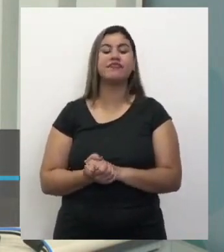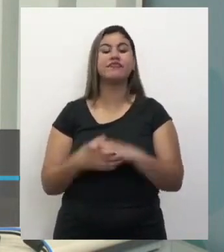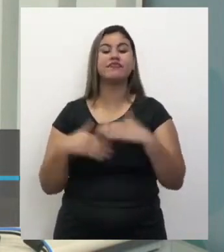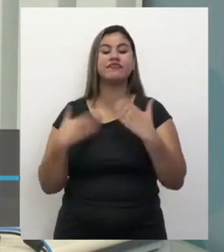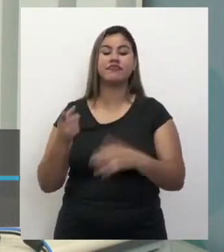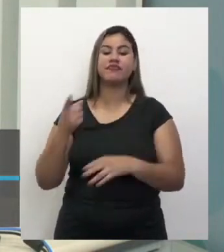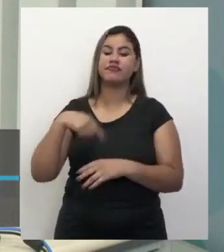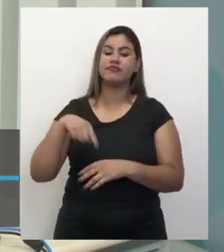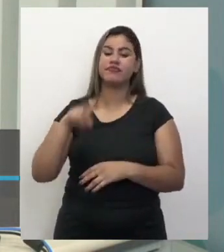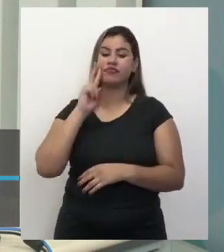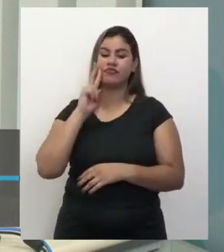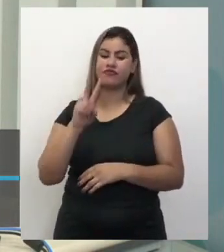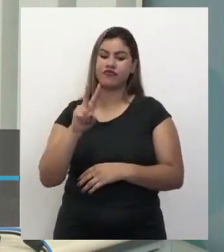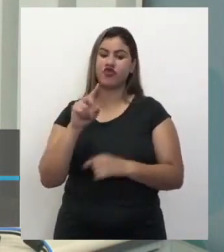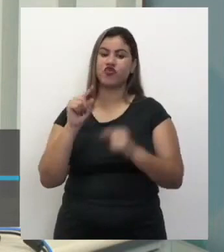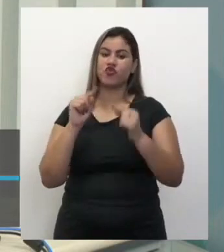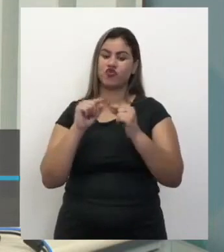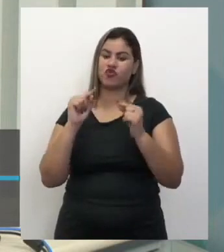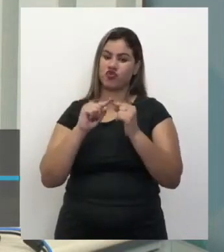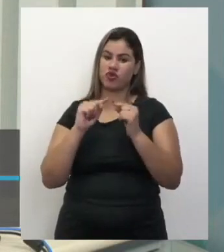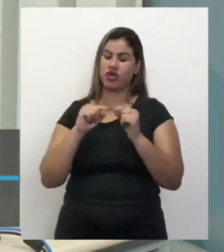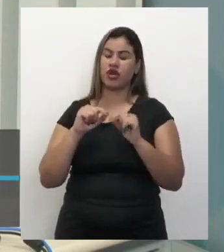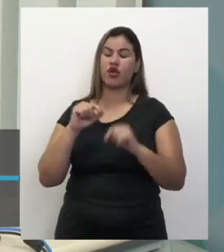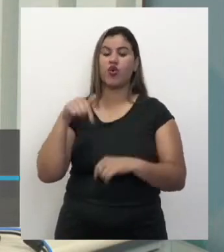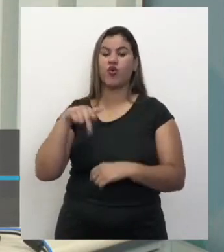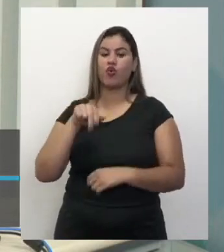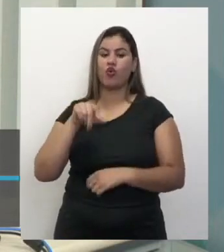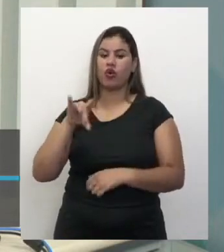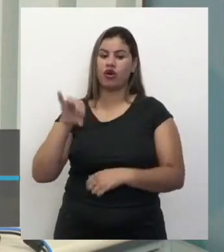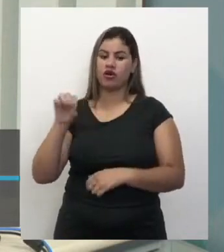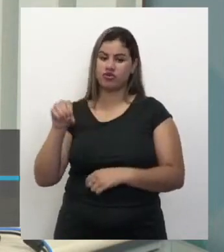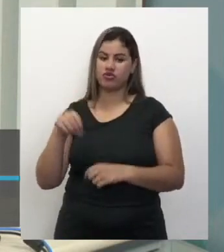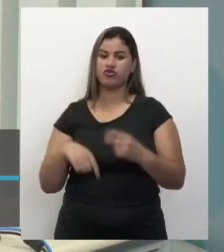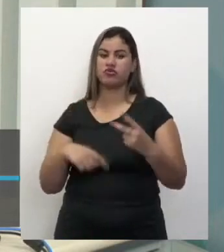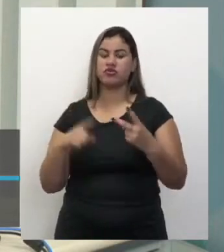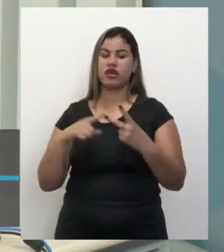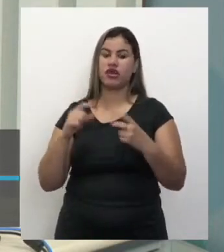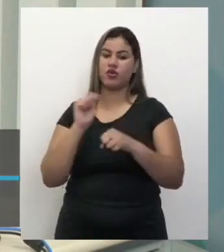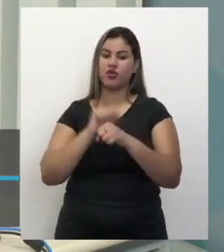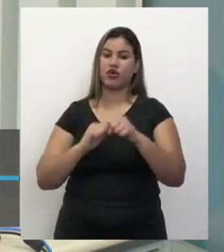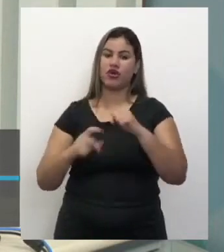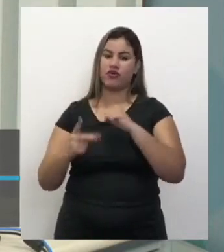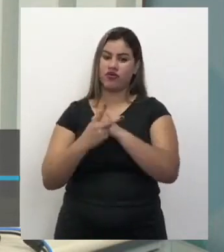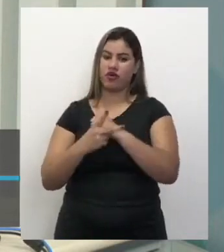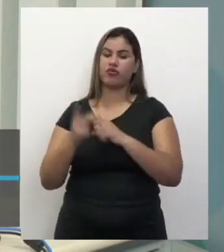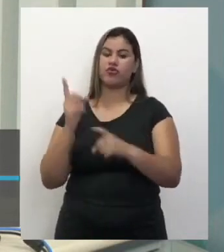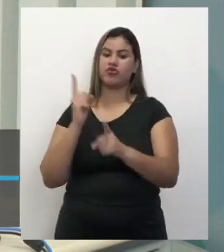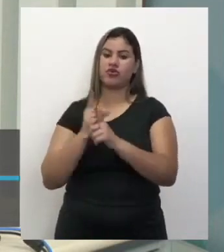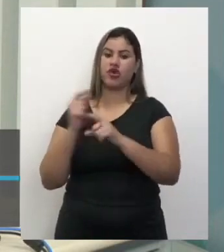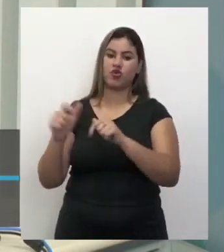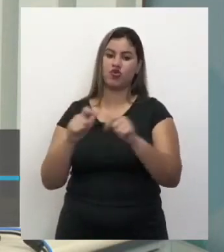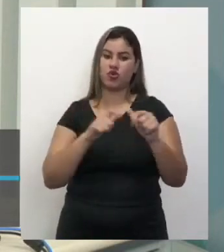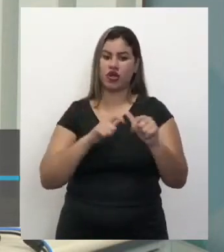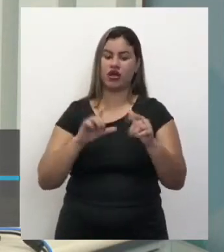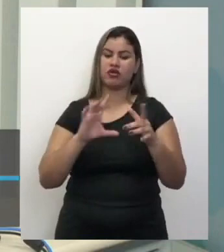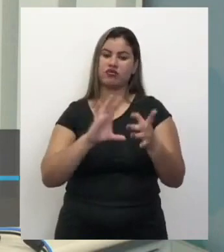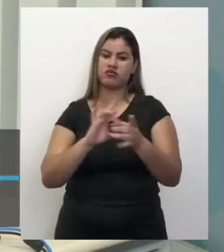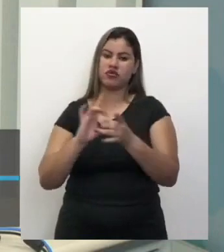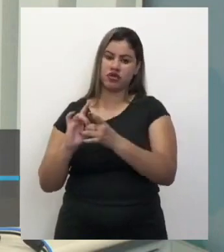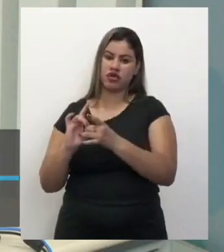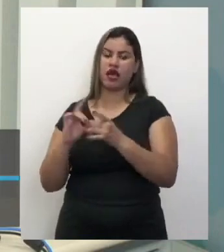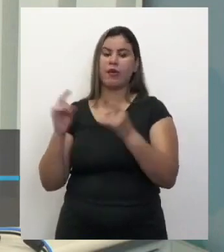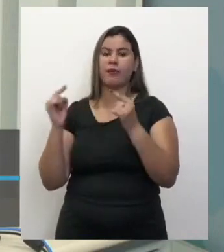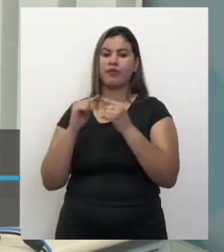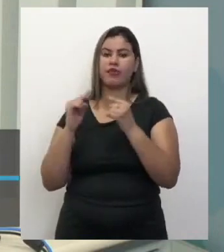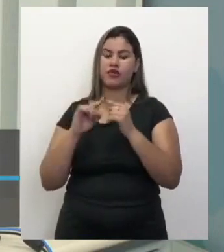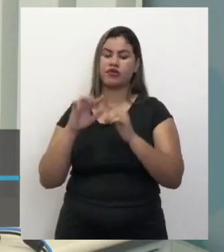o articulador entrou, então, o quando. Eu coloquei o advérbio, então, para vocês localizarem o lugar aí, que é para contextualizar, que seria, no